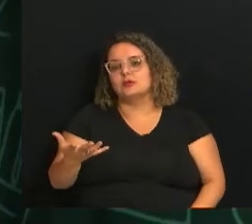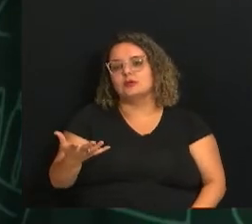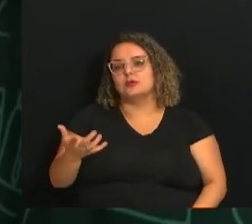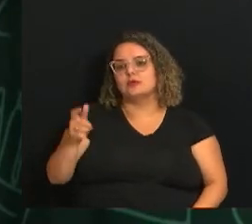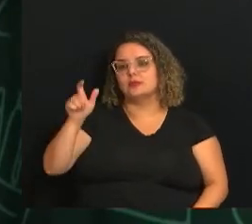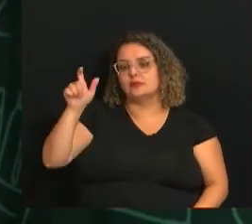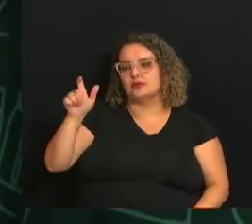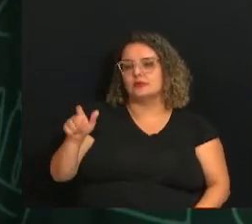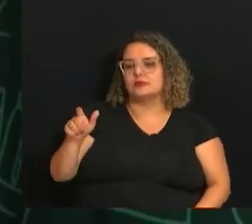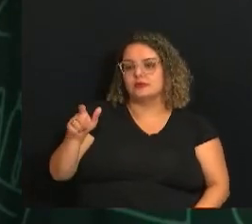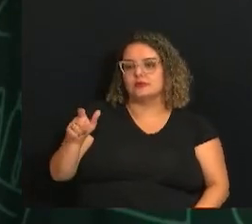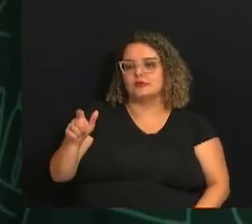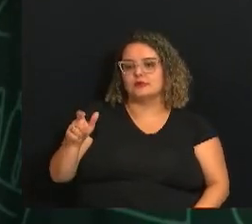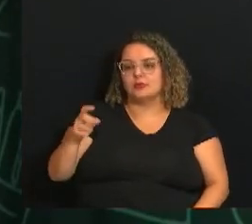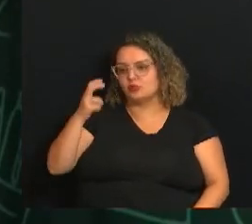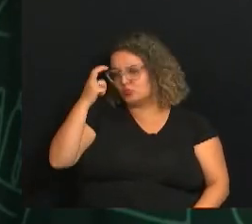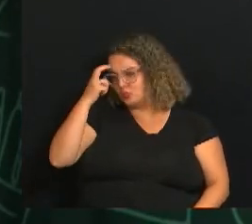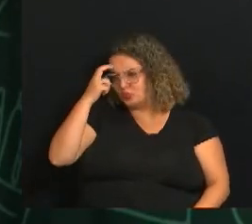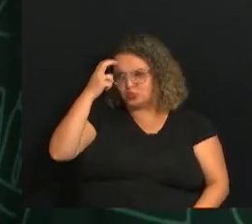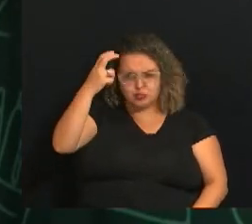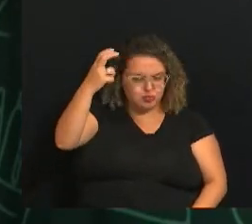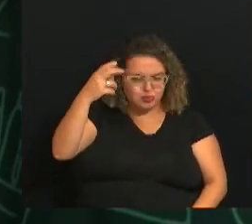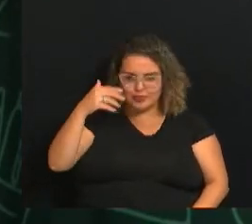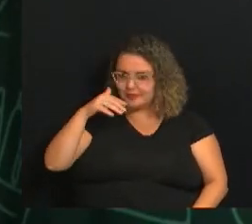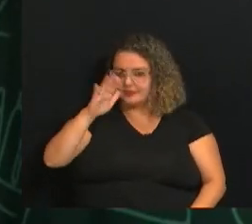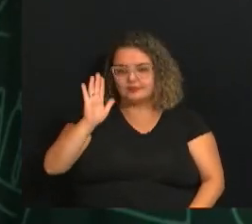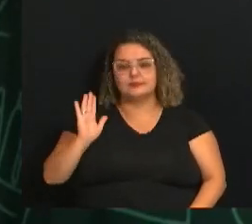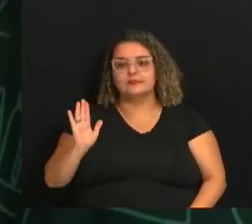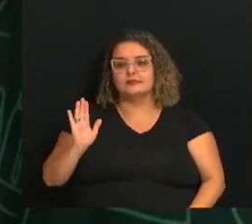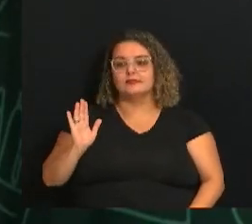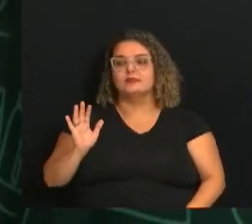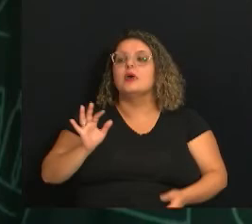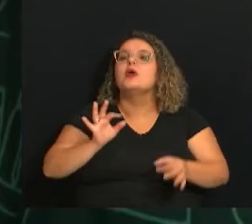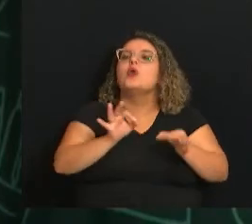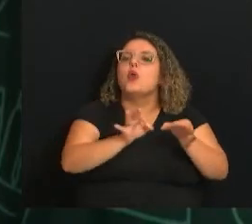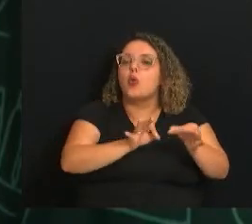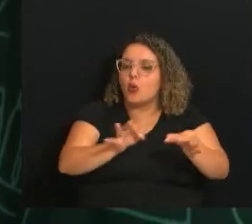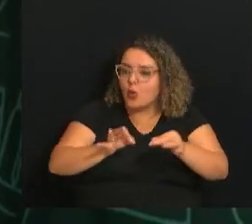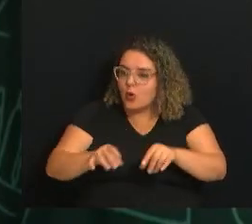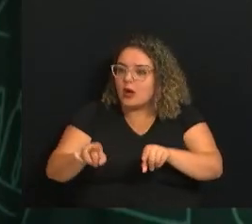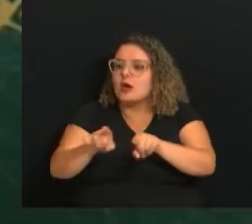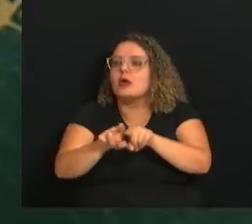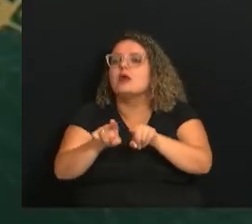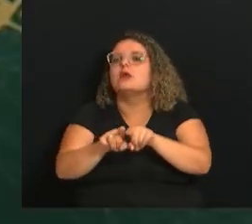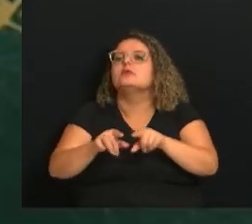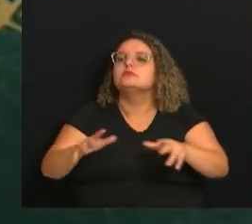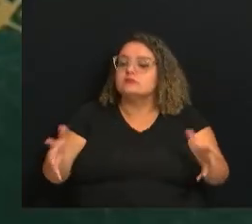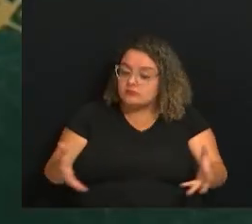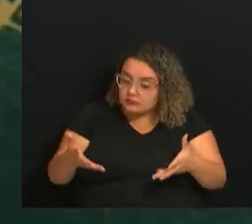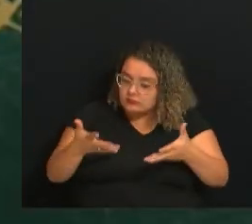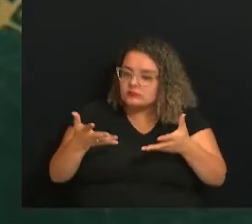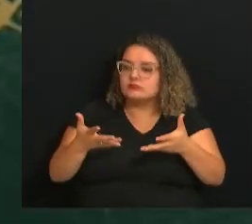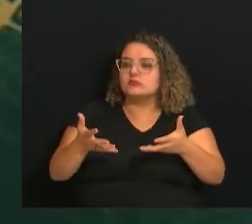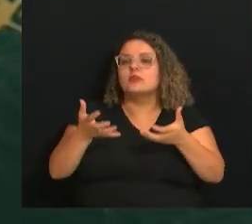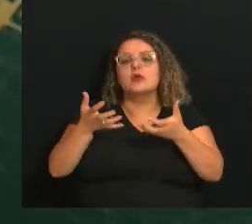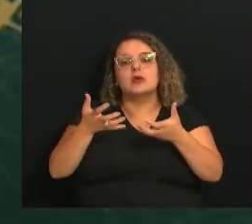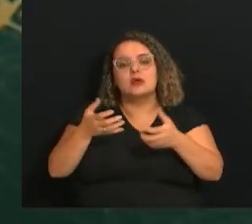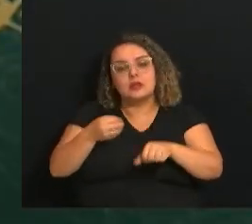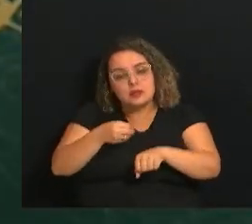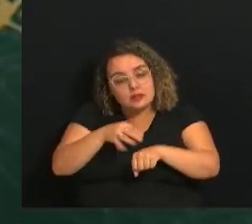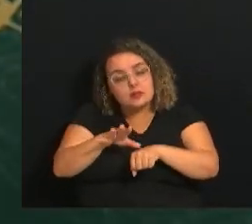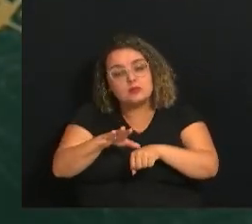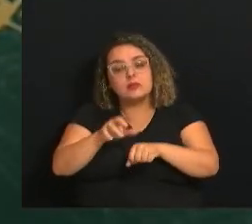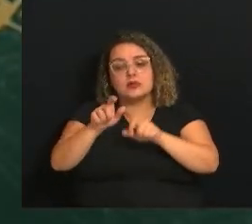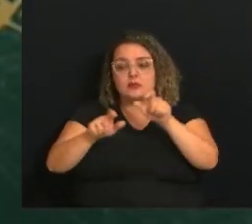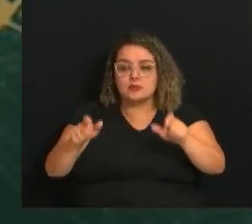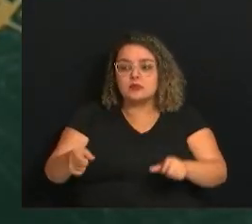é extremamente inteligente, mas super organizado também, super dedicado. Eu gostaria que vocês dessem um recado para o pessoal que está